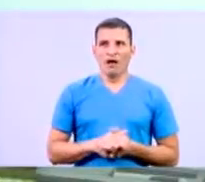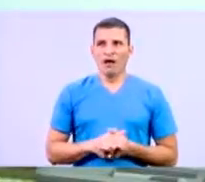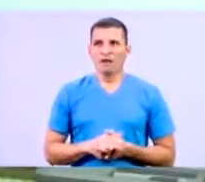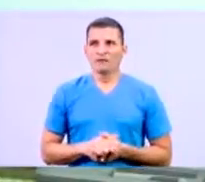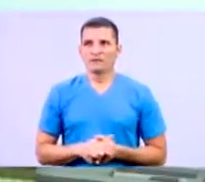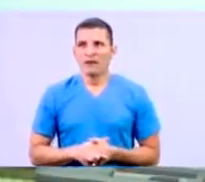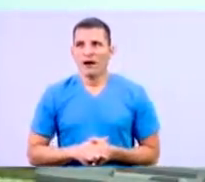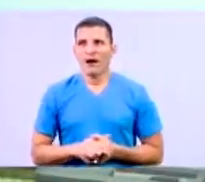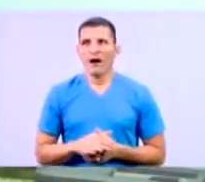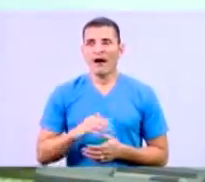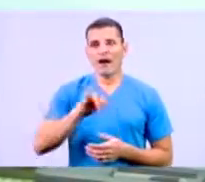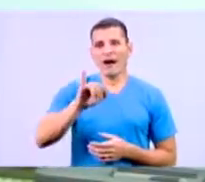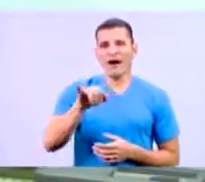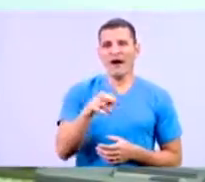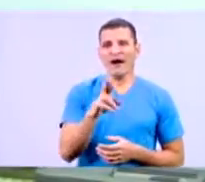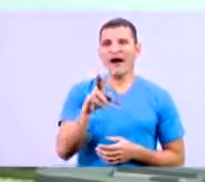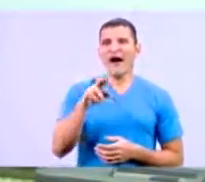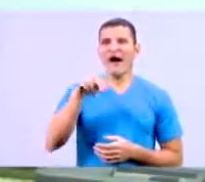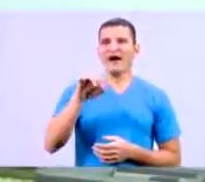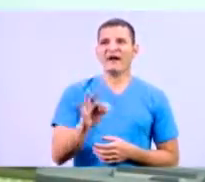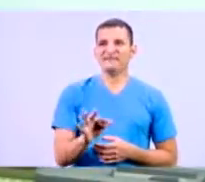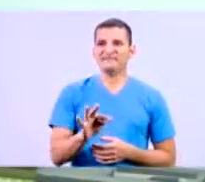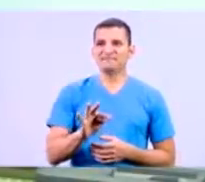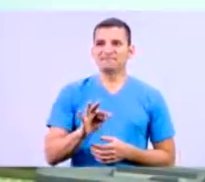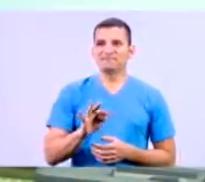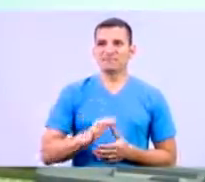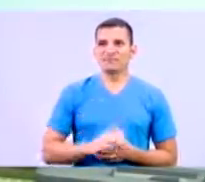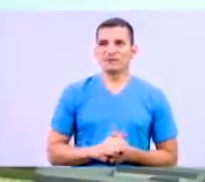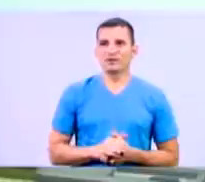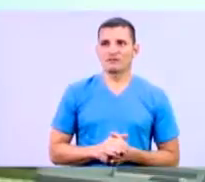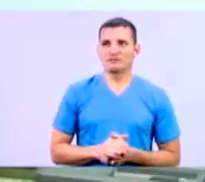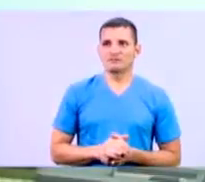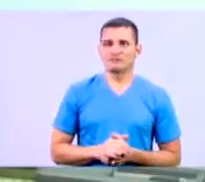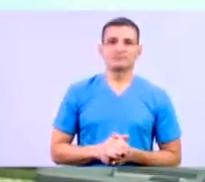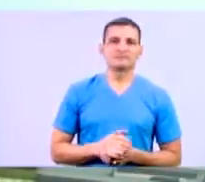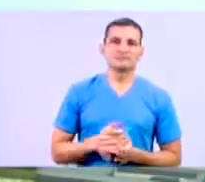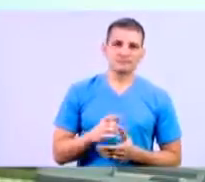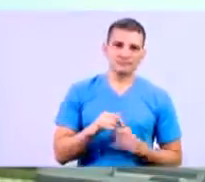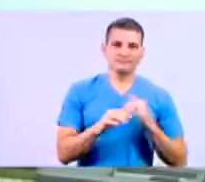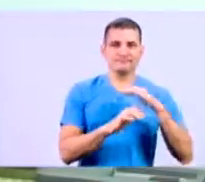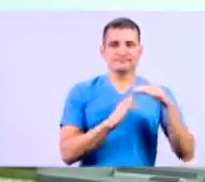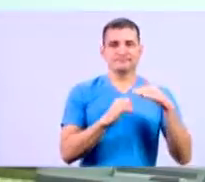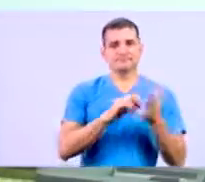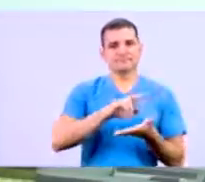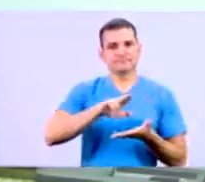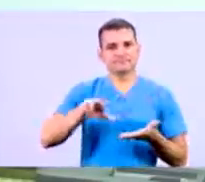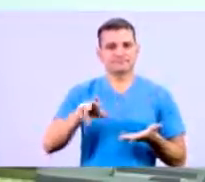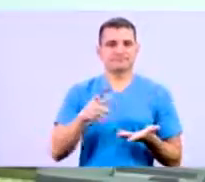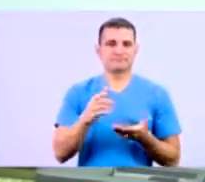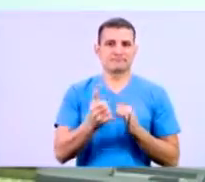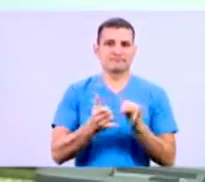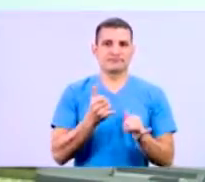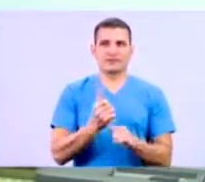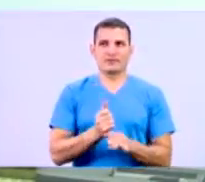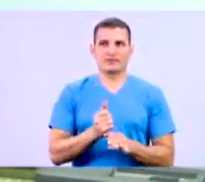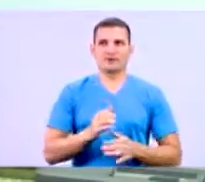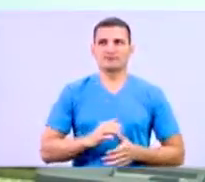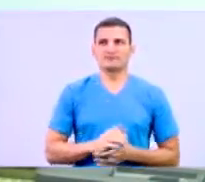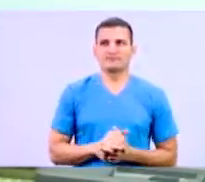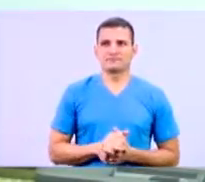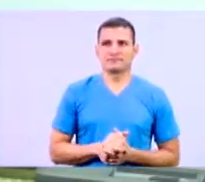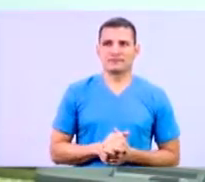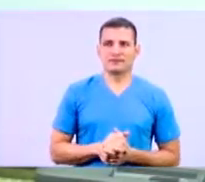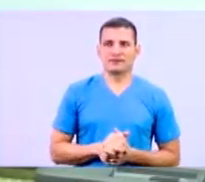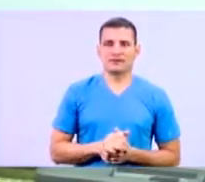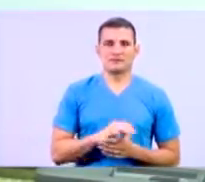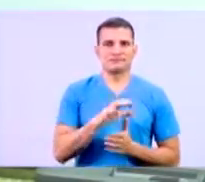dizer, JaruNet. Enfim, são os provedores locais que atendem ao usuário. Lembre, os